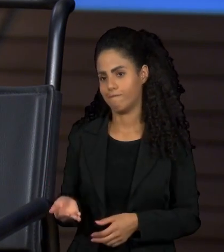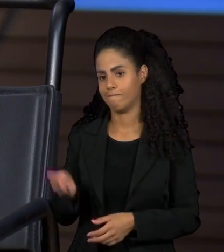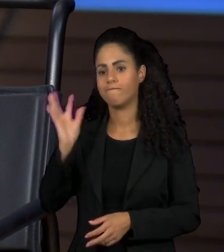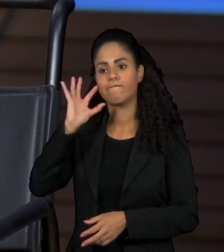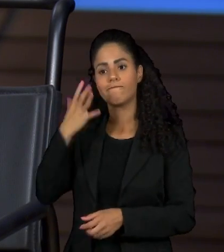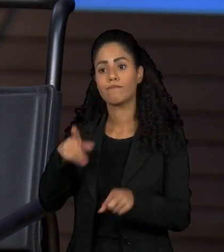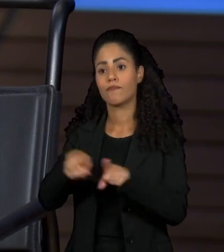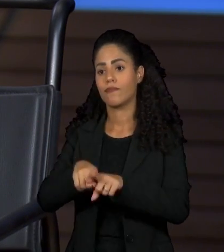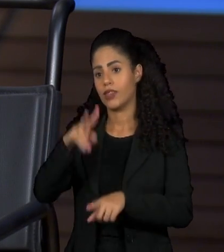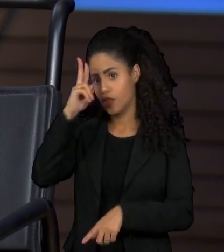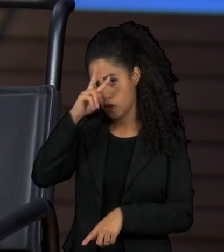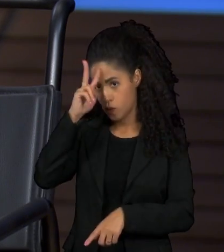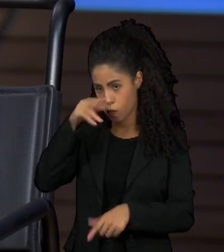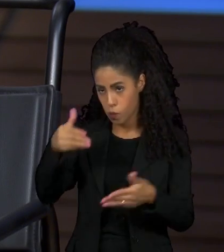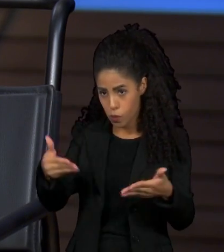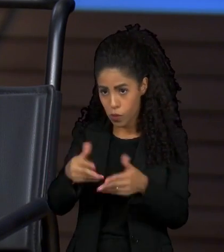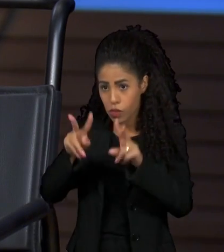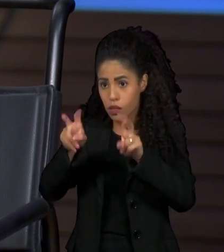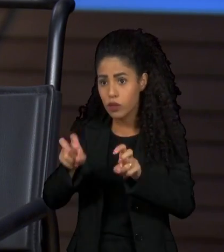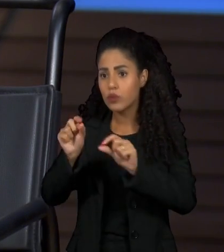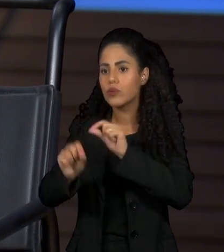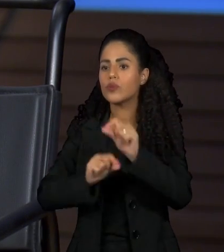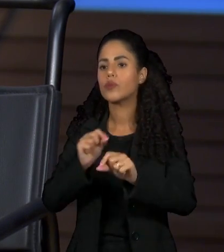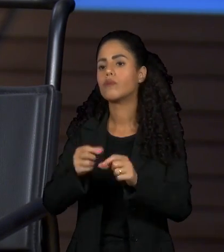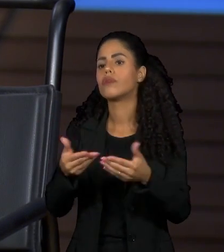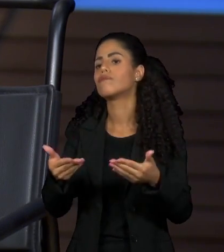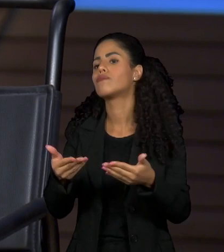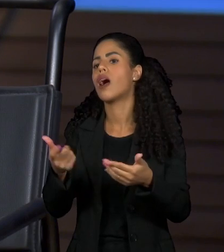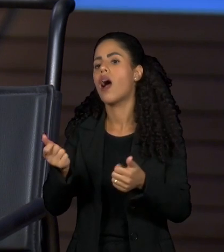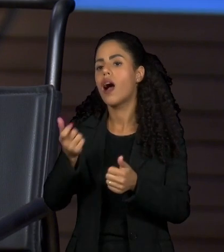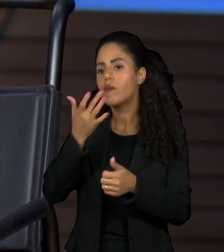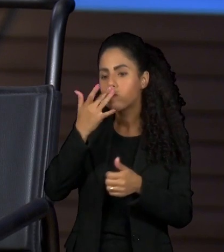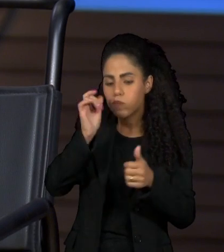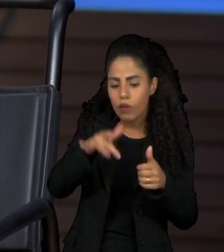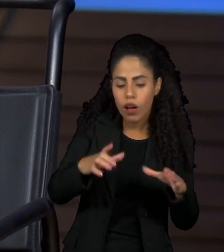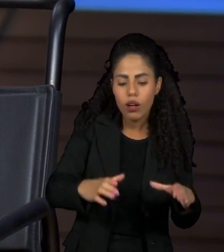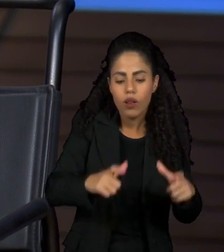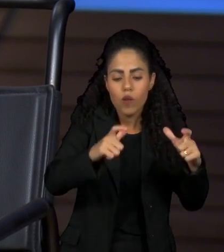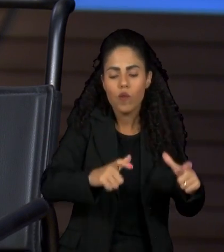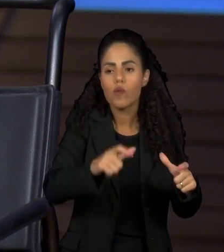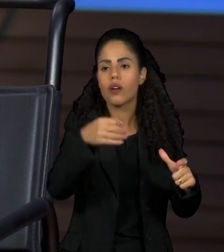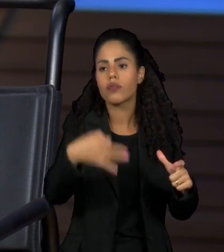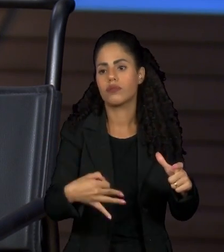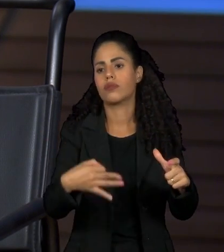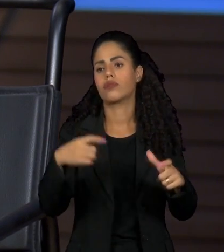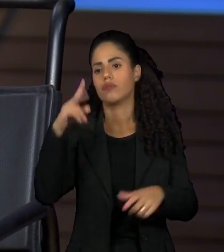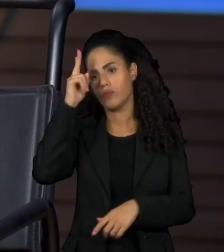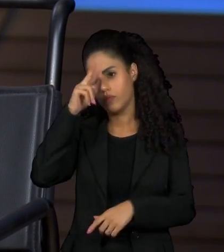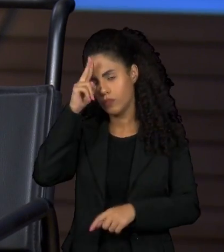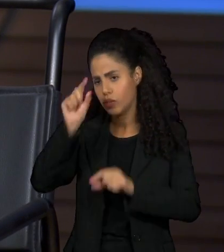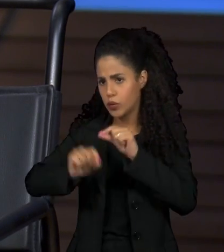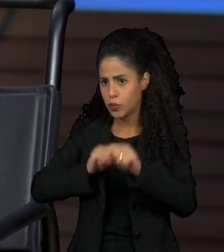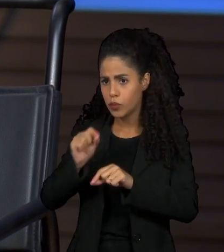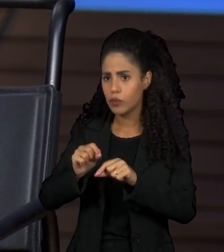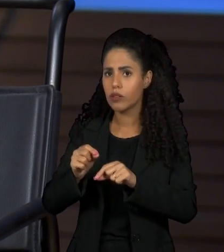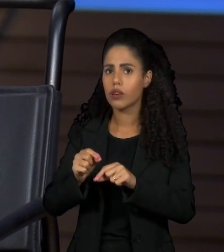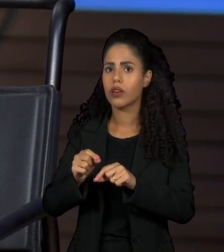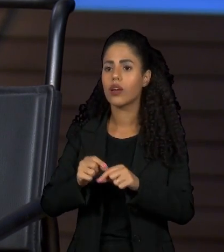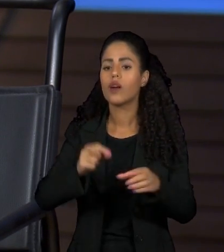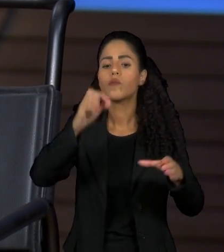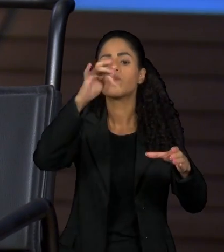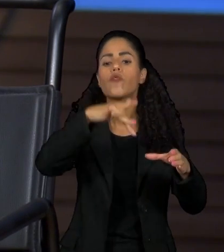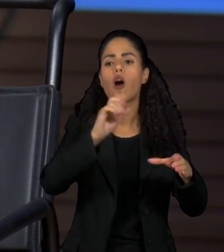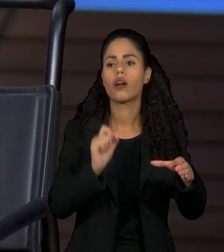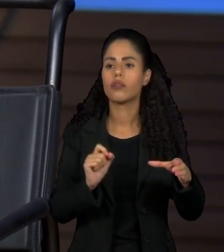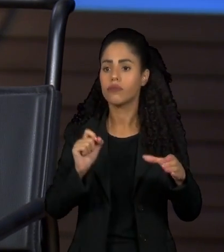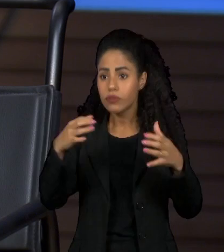até lembrando, quando a gente fala da questão, né, do jogar fora, jogar o lixo fora, a gente sempre fala, na verdade, fora é o